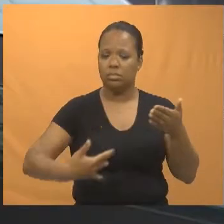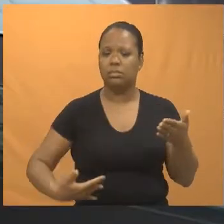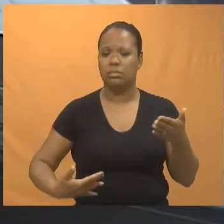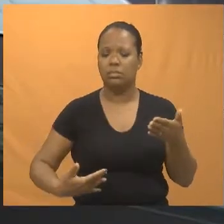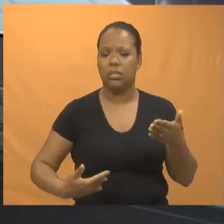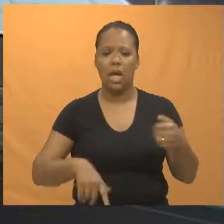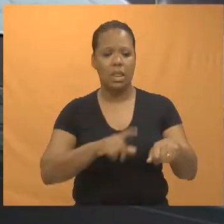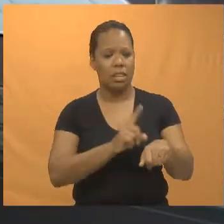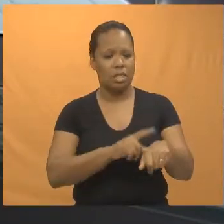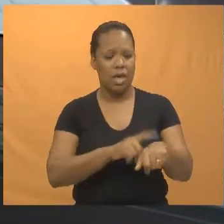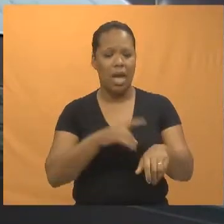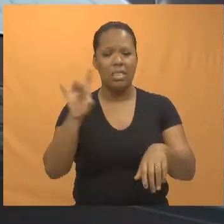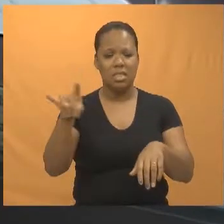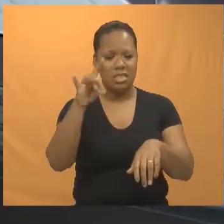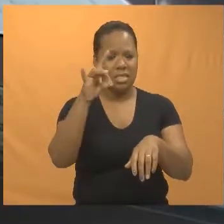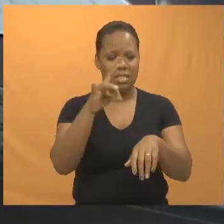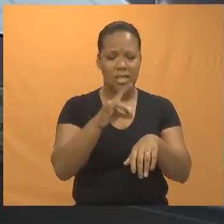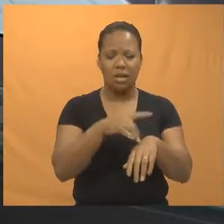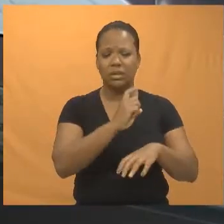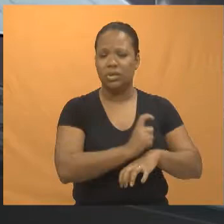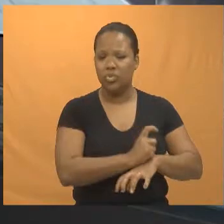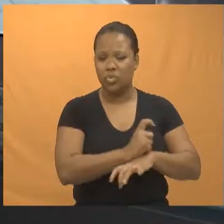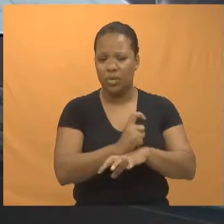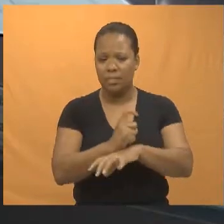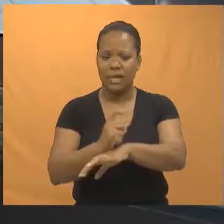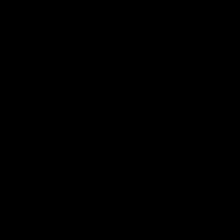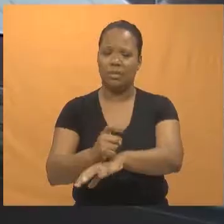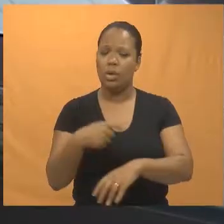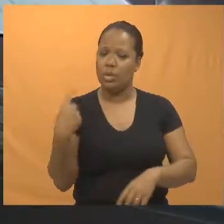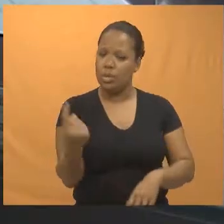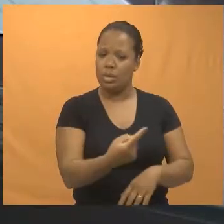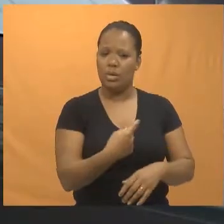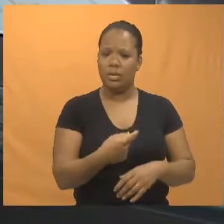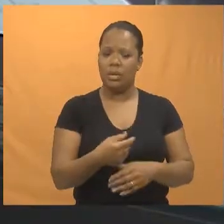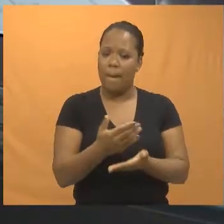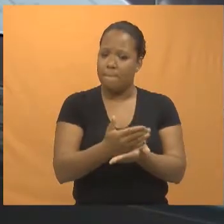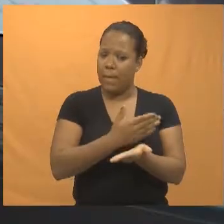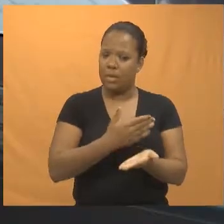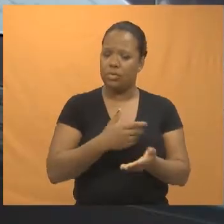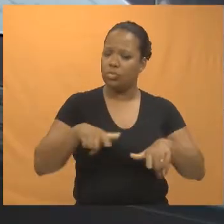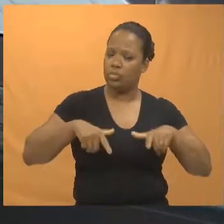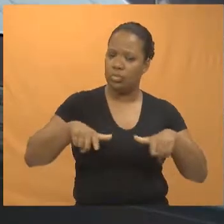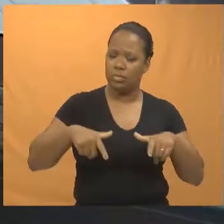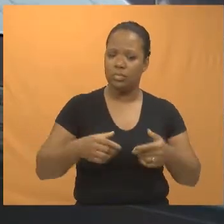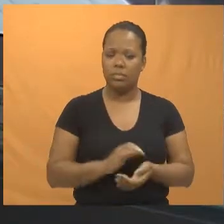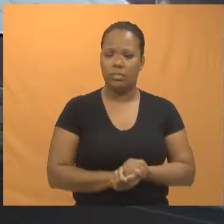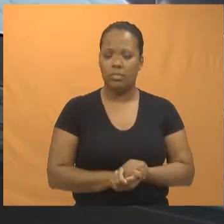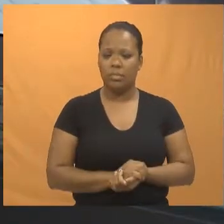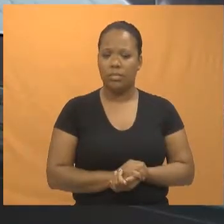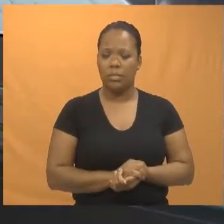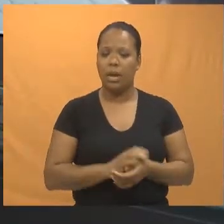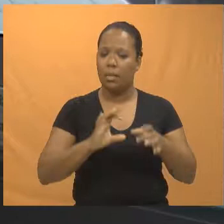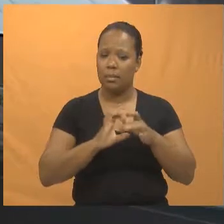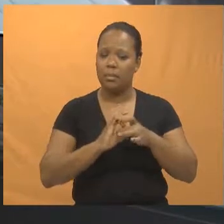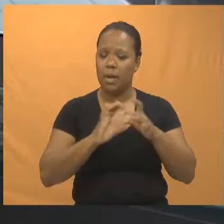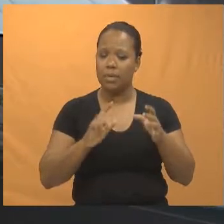em momento de dengue, de escorpiões, então nós também temos que fazer a nossa parte. E nossa parte também é permitir com que